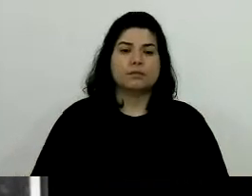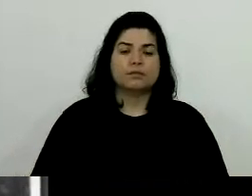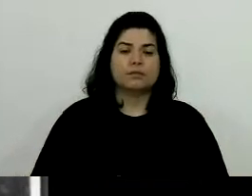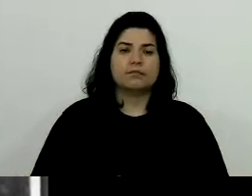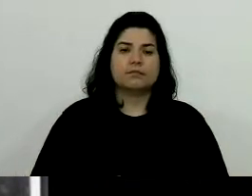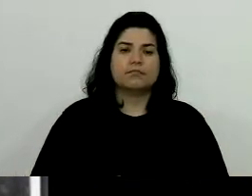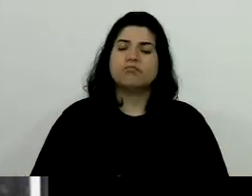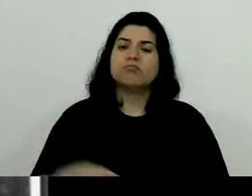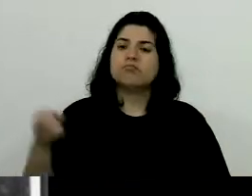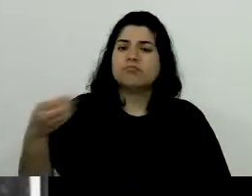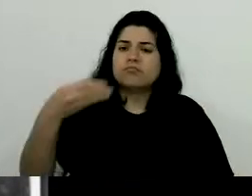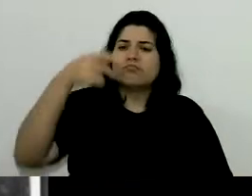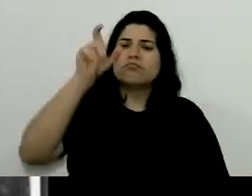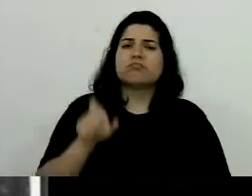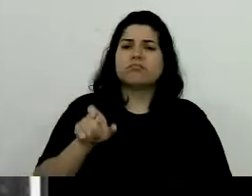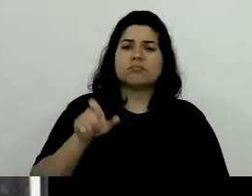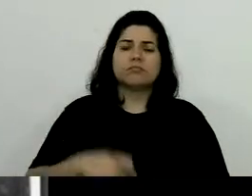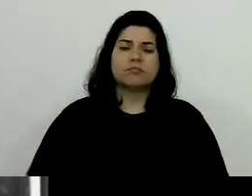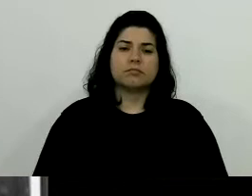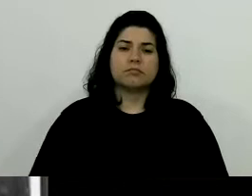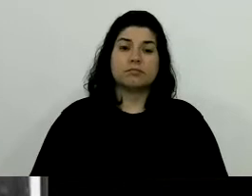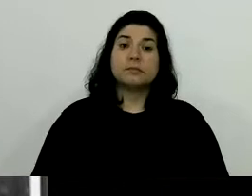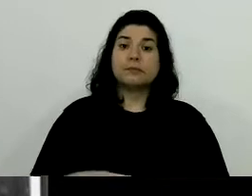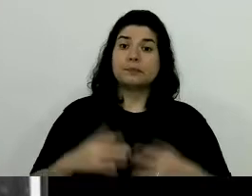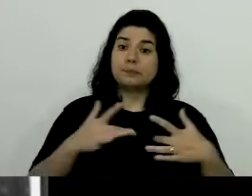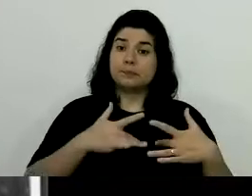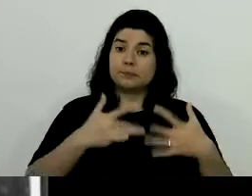novas posturas, né? O momento da doação, então,